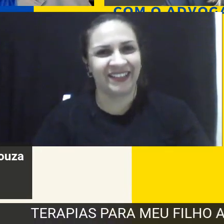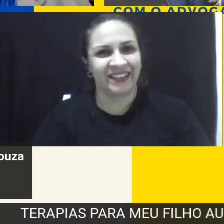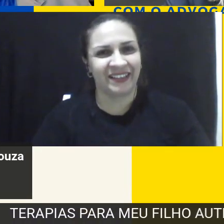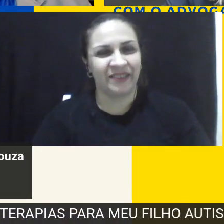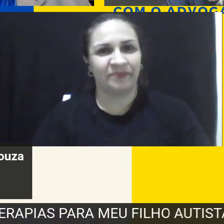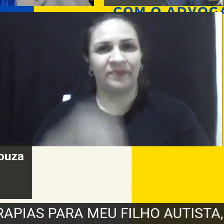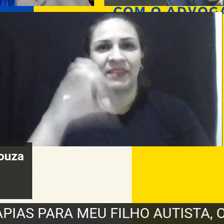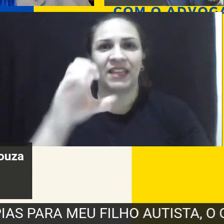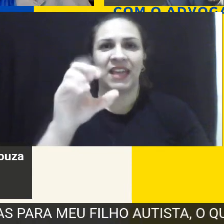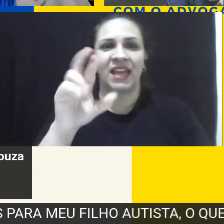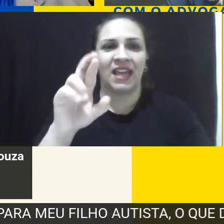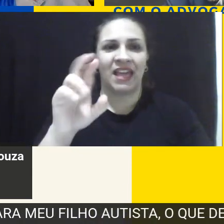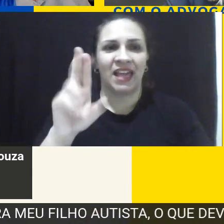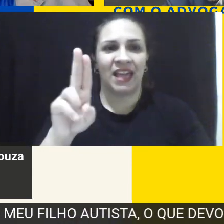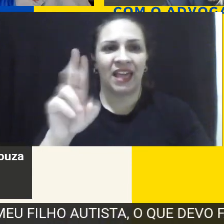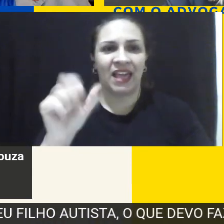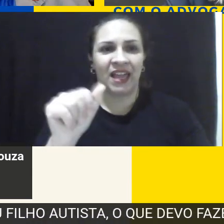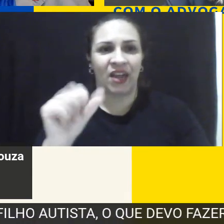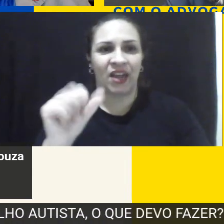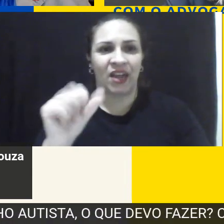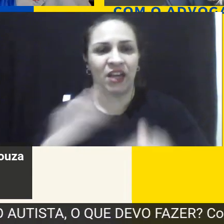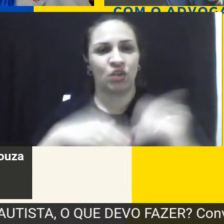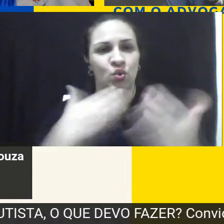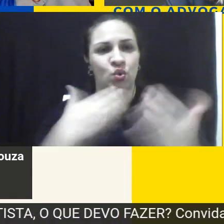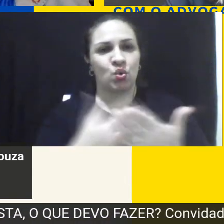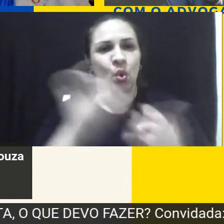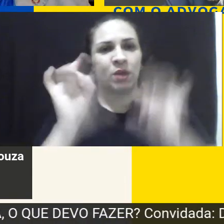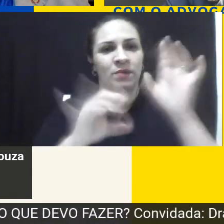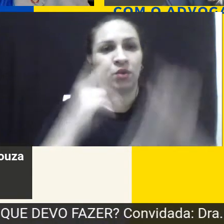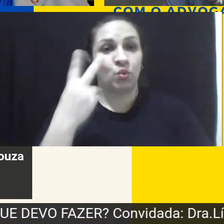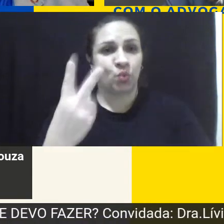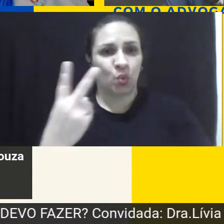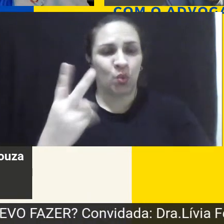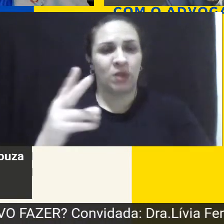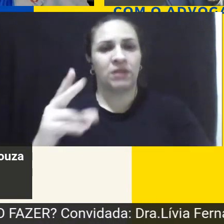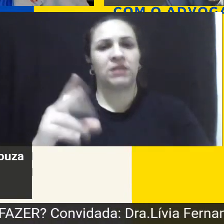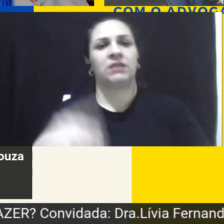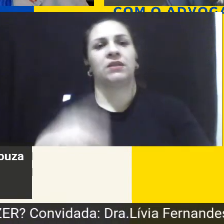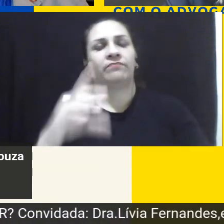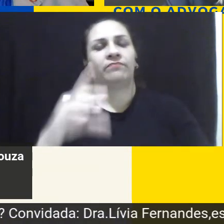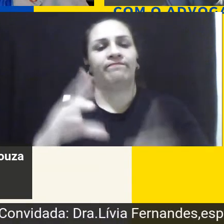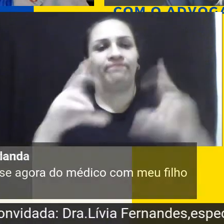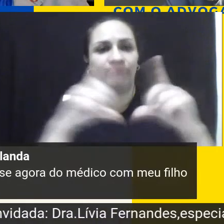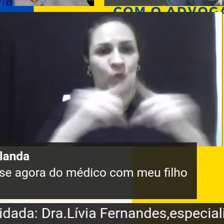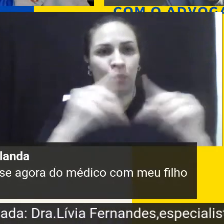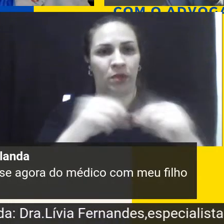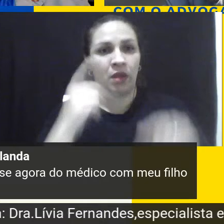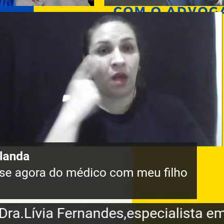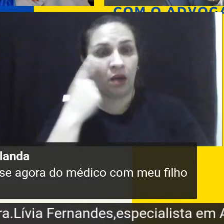Creuza, lá do Centro Cine Especial 2 de Brasília, obrigado, pessoal atento.